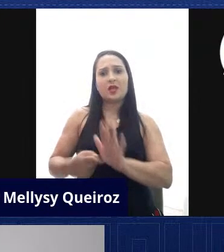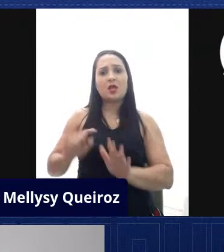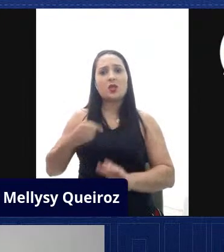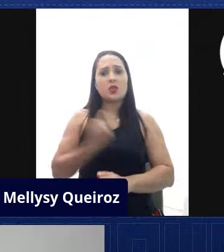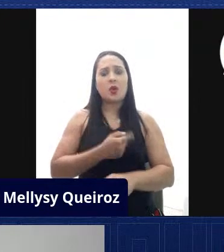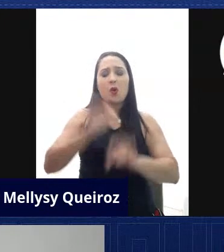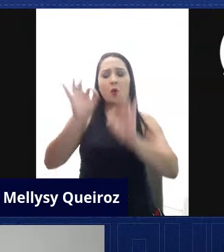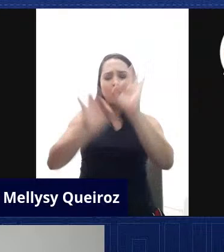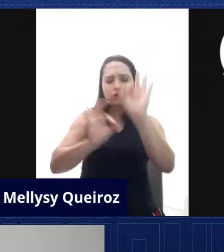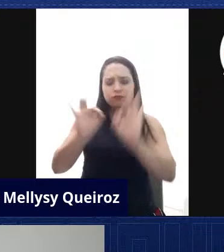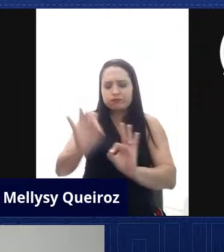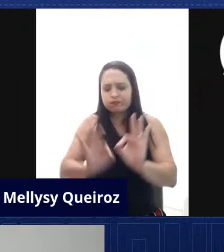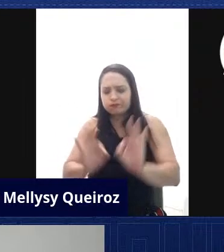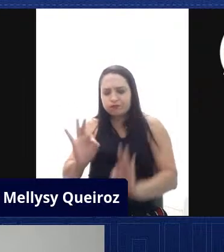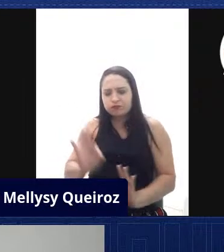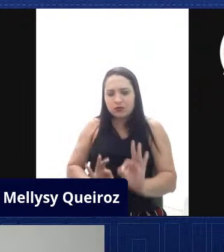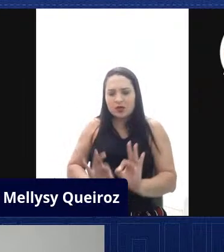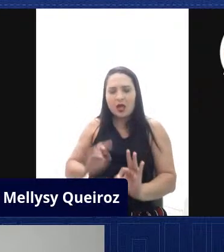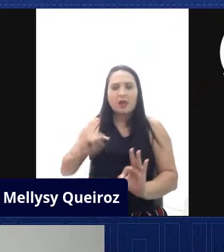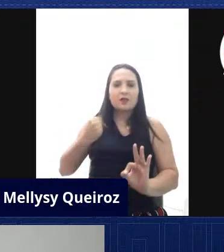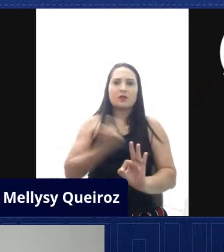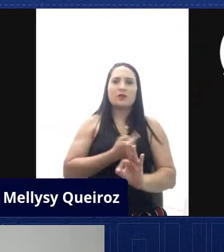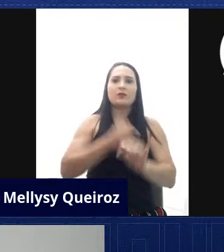campanha, e aí essa campanha ela foi